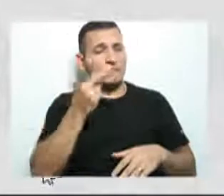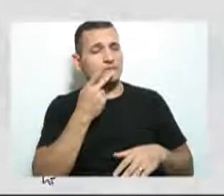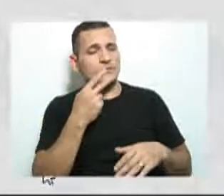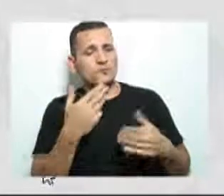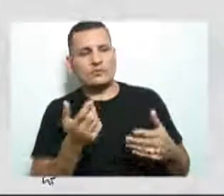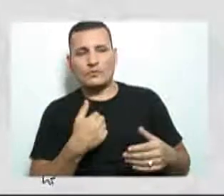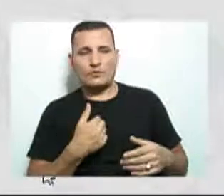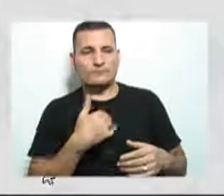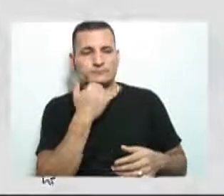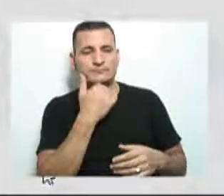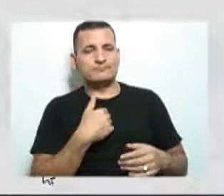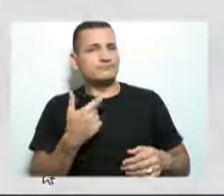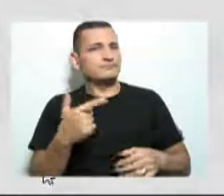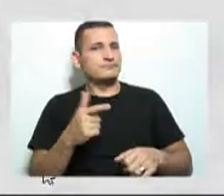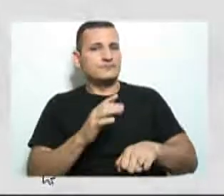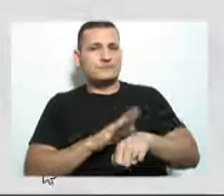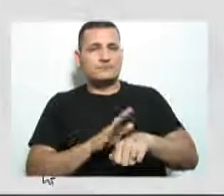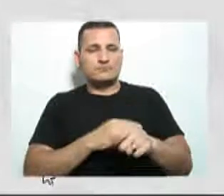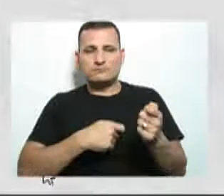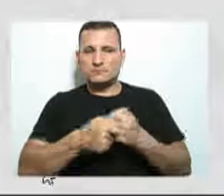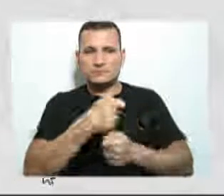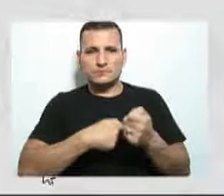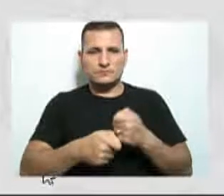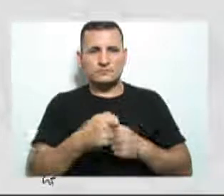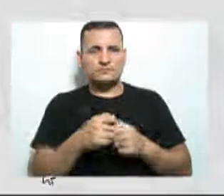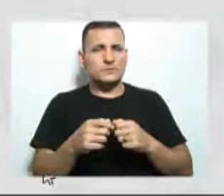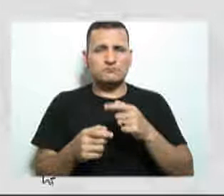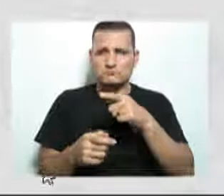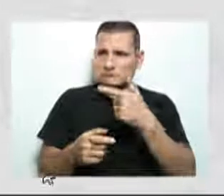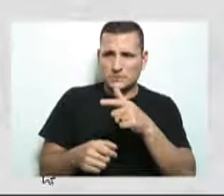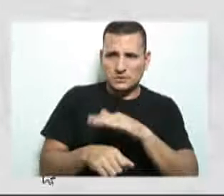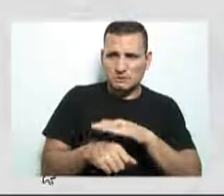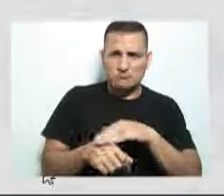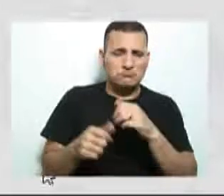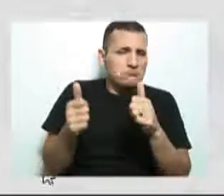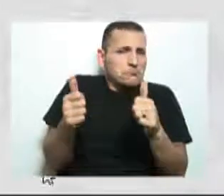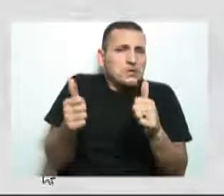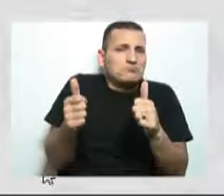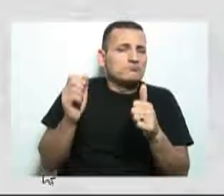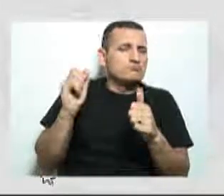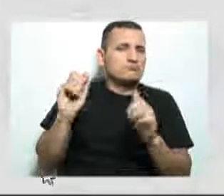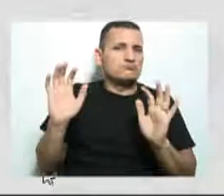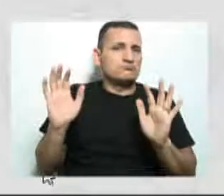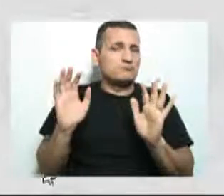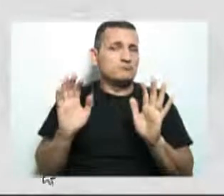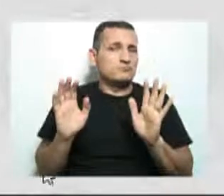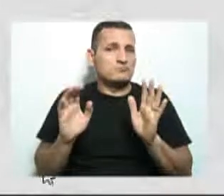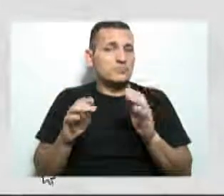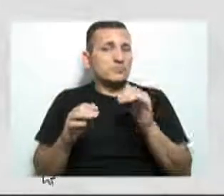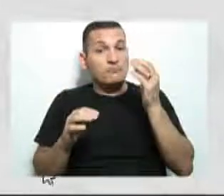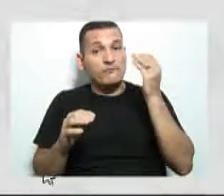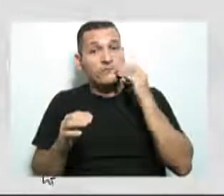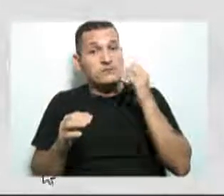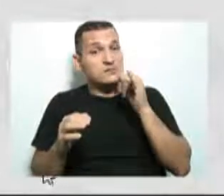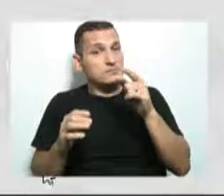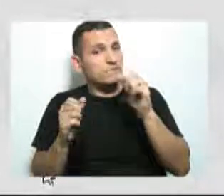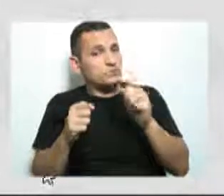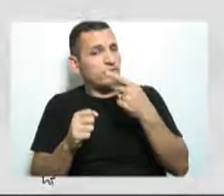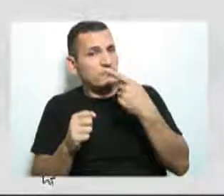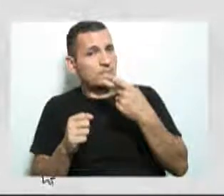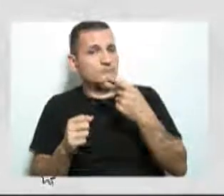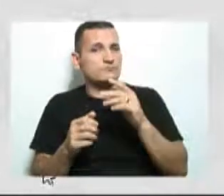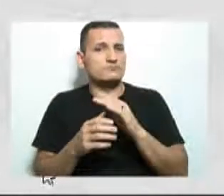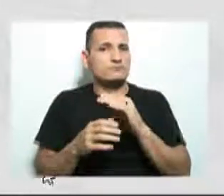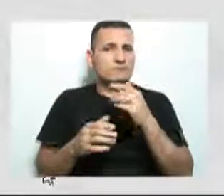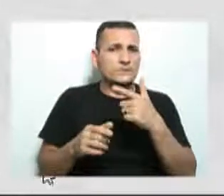eu não tenho tempo para ficar negociando aqui, tá? Você não tem tempo? Então tudo bem, né? Aí tem que ver se você pode falar isso. Não tem tempo? Então tudo bem. Você